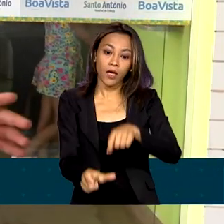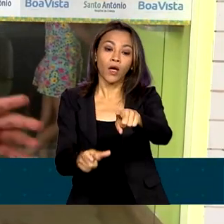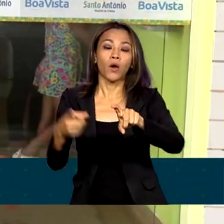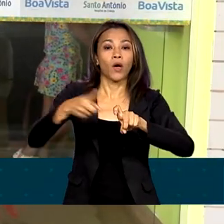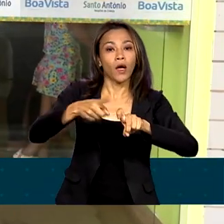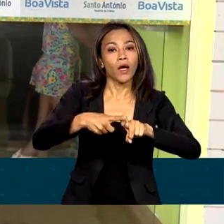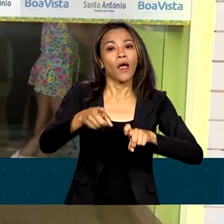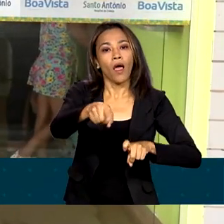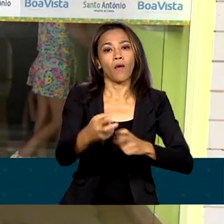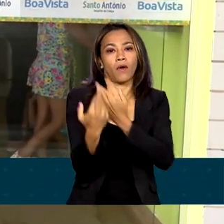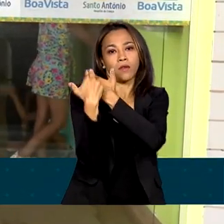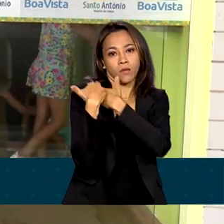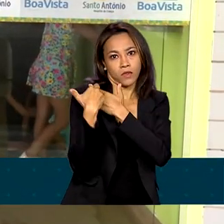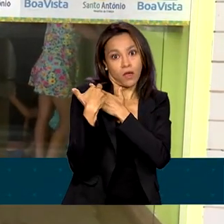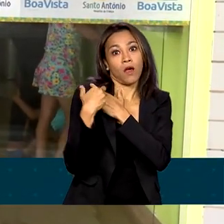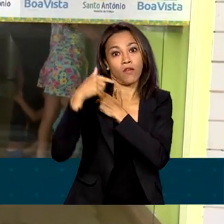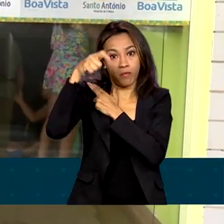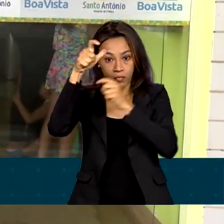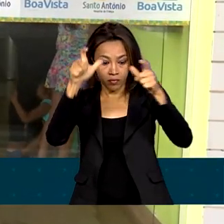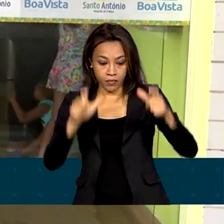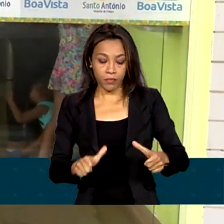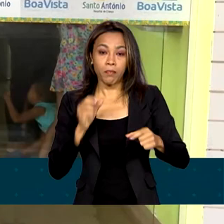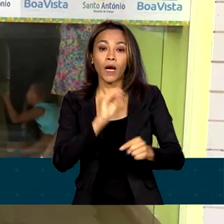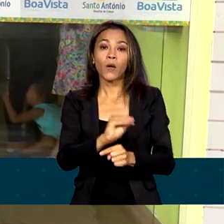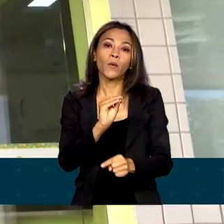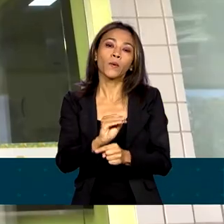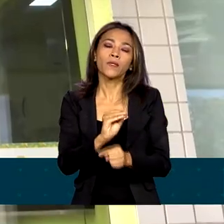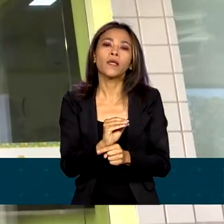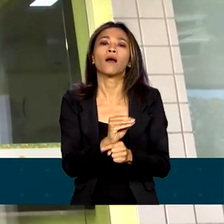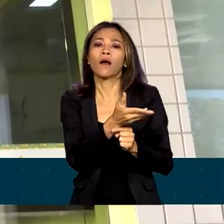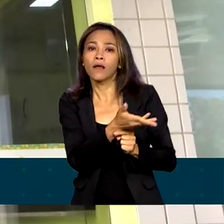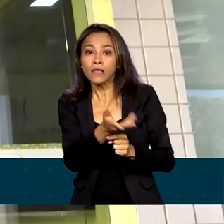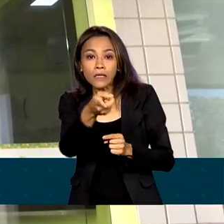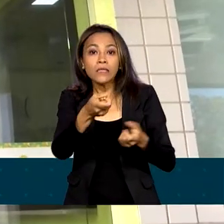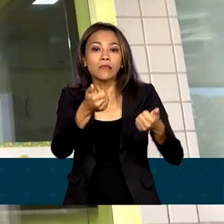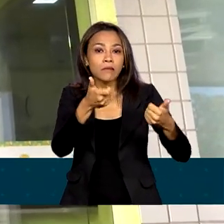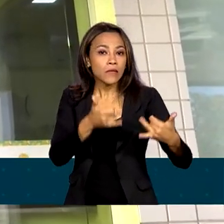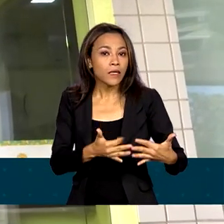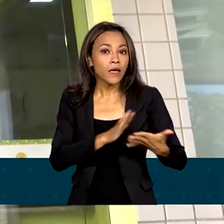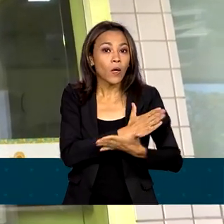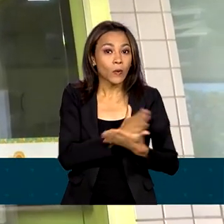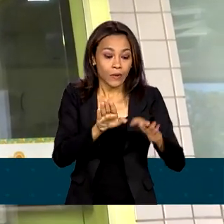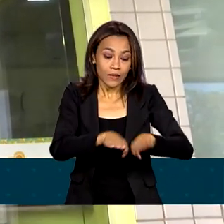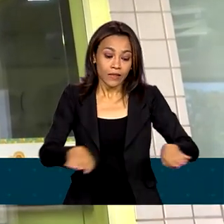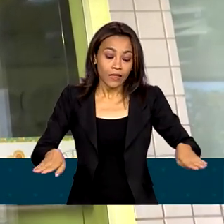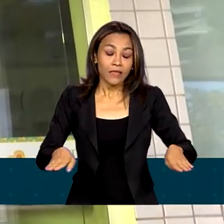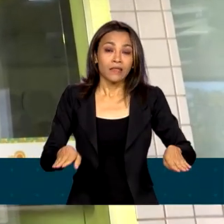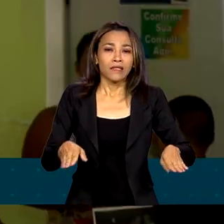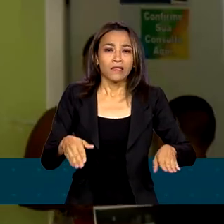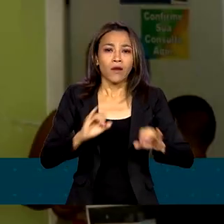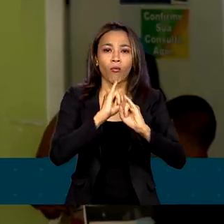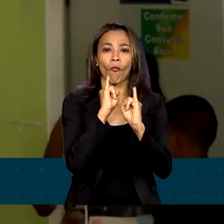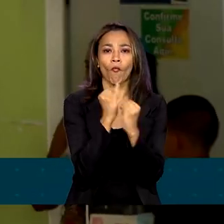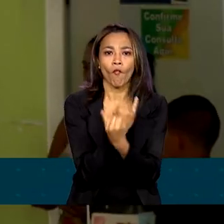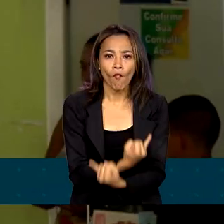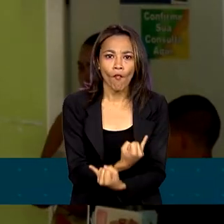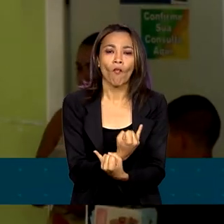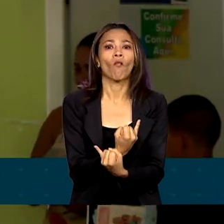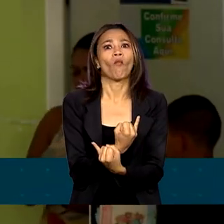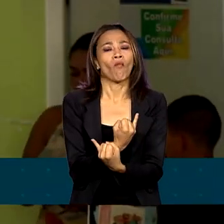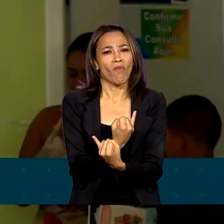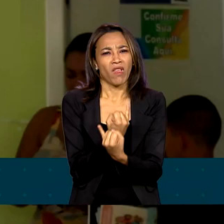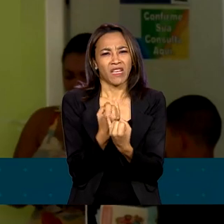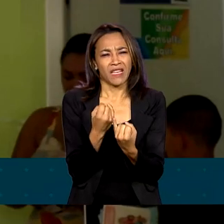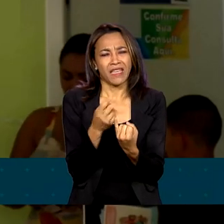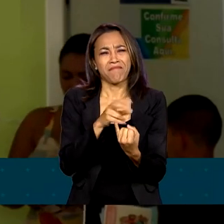Patrício é o responsável pela unidade de cuidado prolongado e explica que algumas crianças estão tão desnutridas que chegaram a perder mais